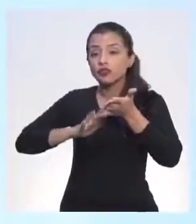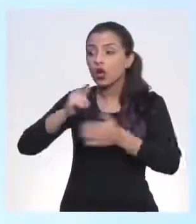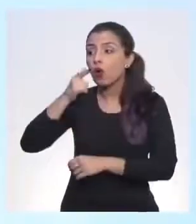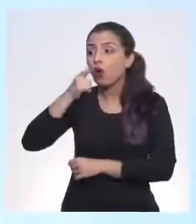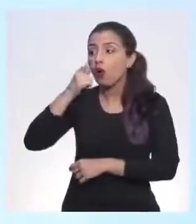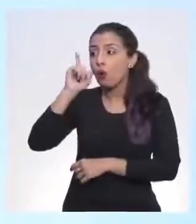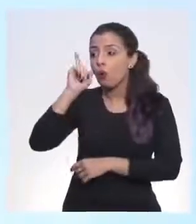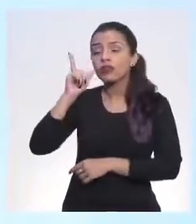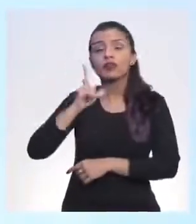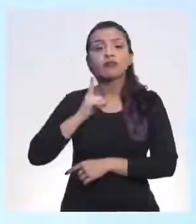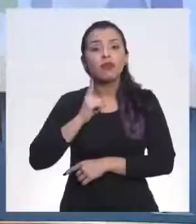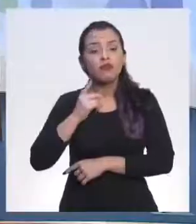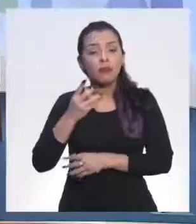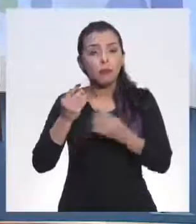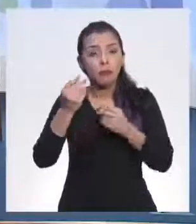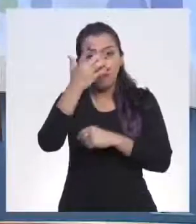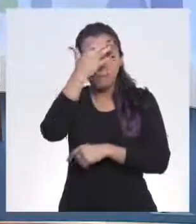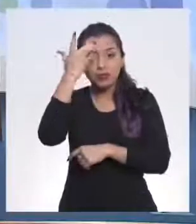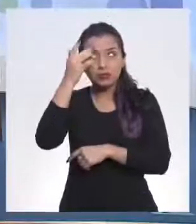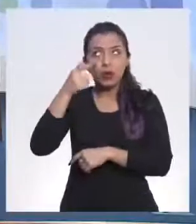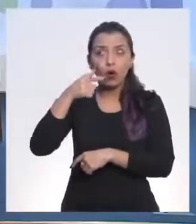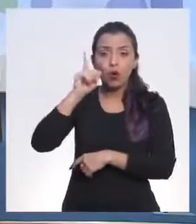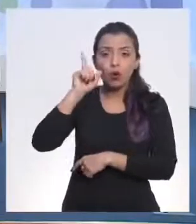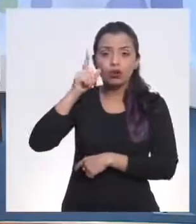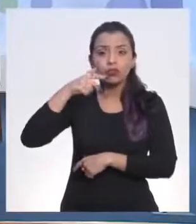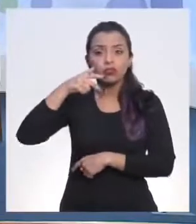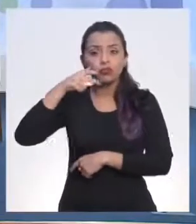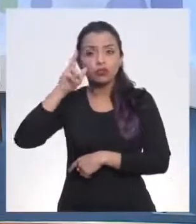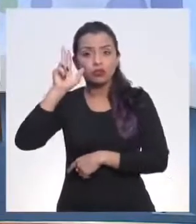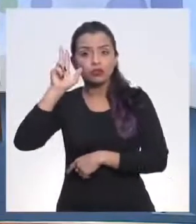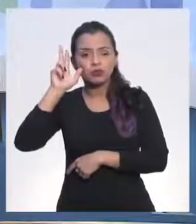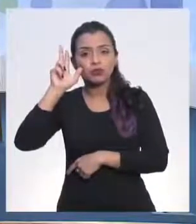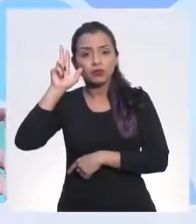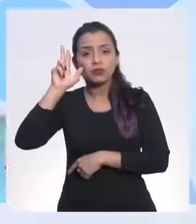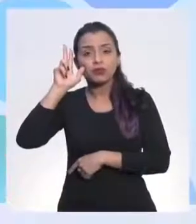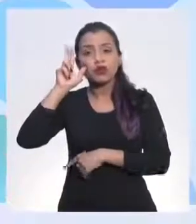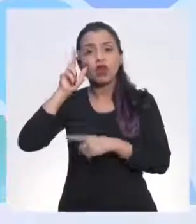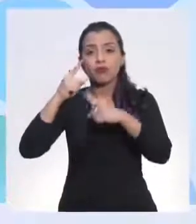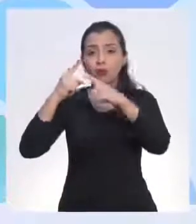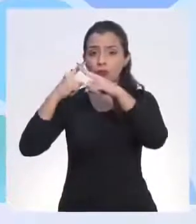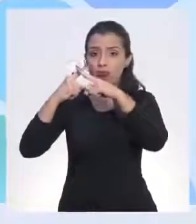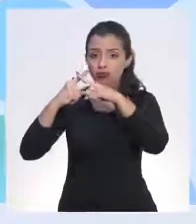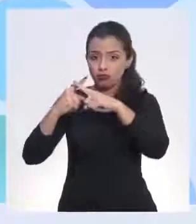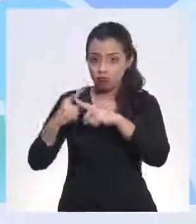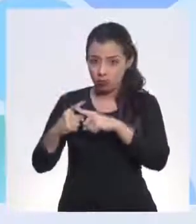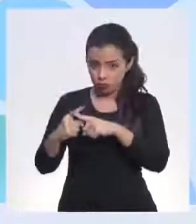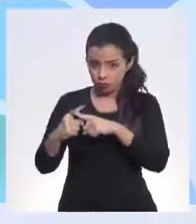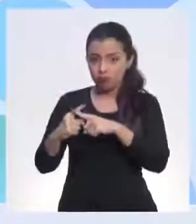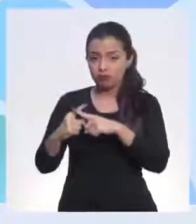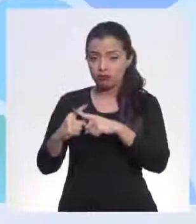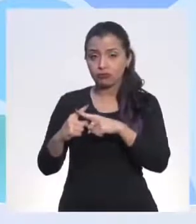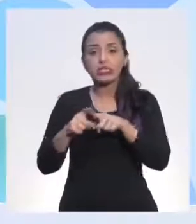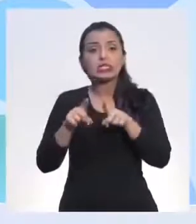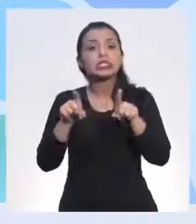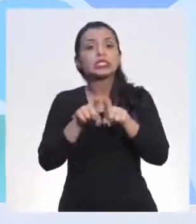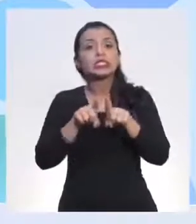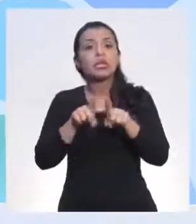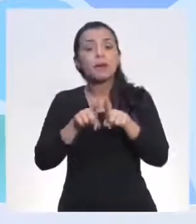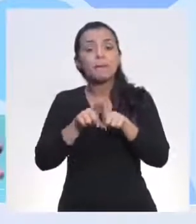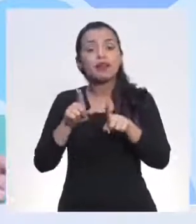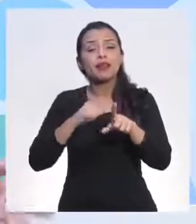Que tinha a gente estava ontem e anteontem, que eram múltiplos, e alguns colocaram até na resposta